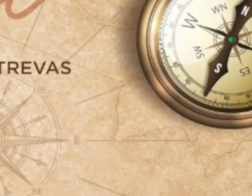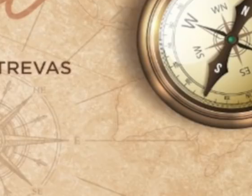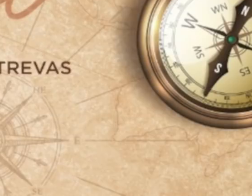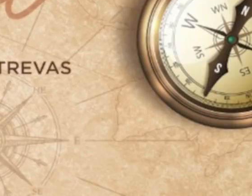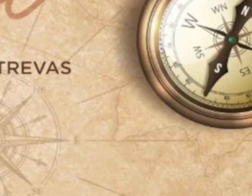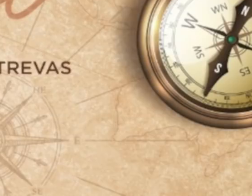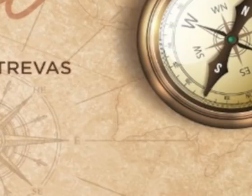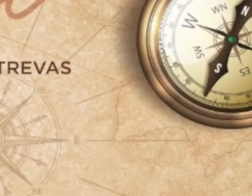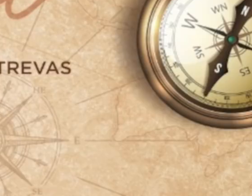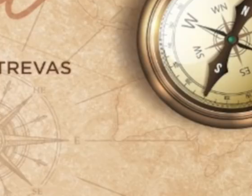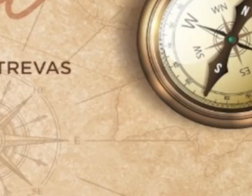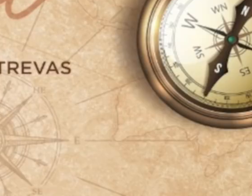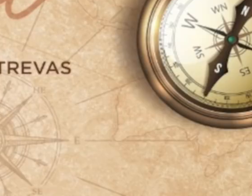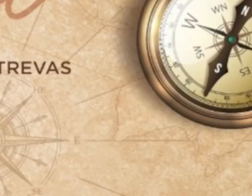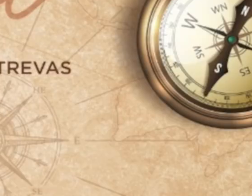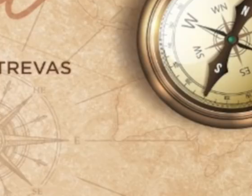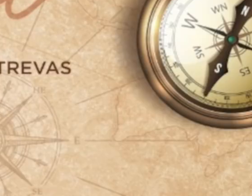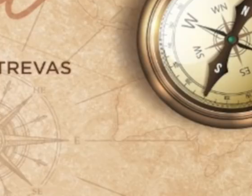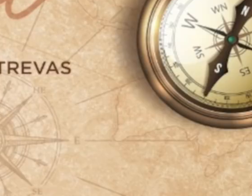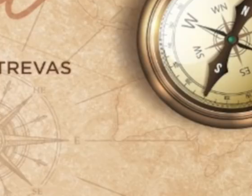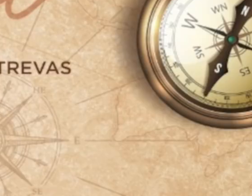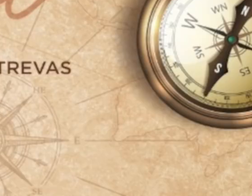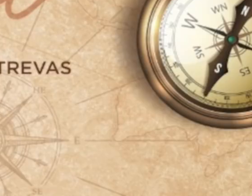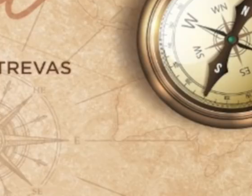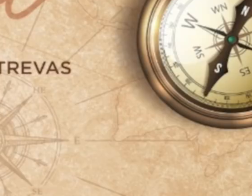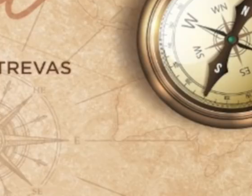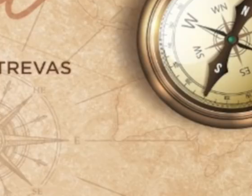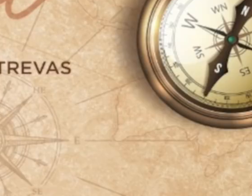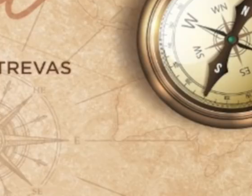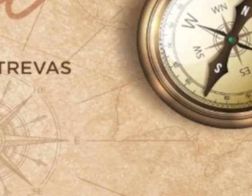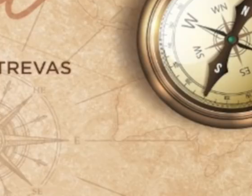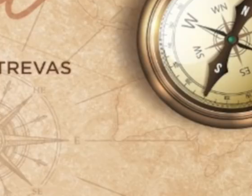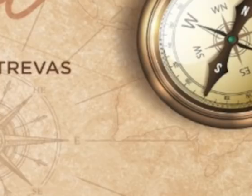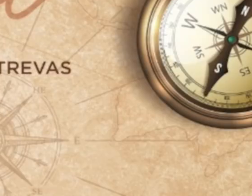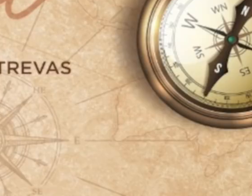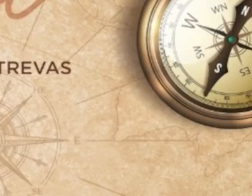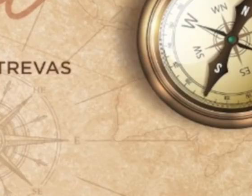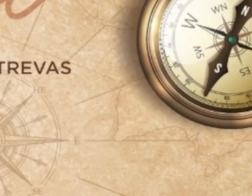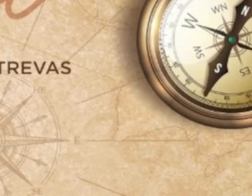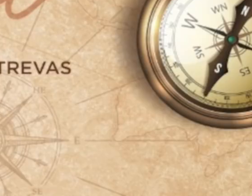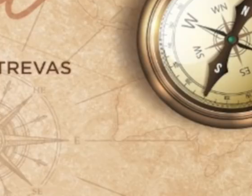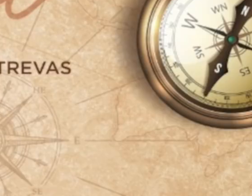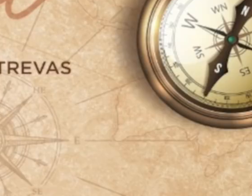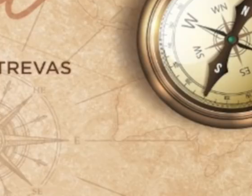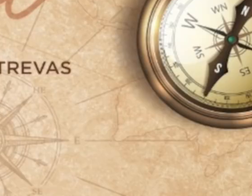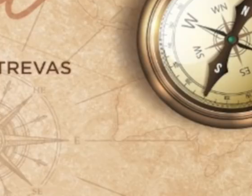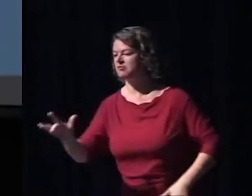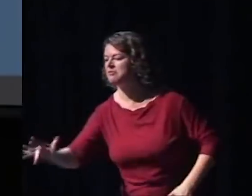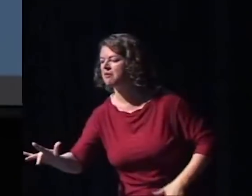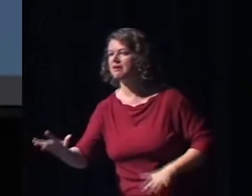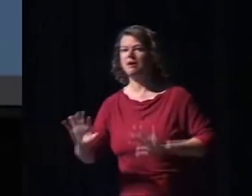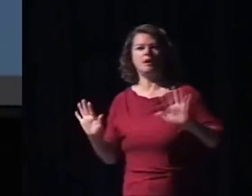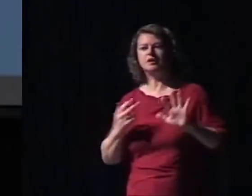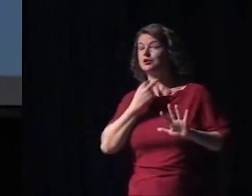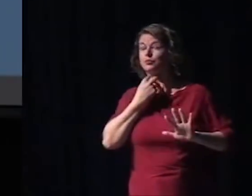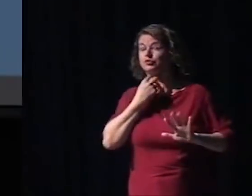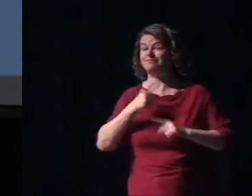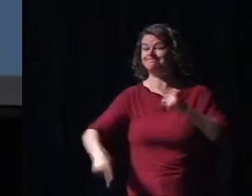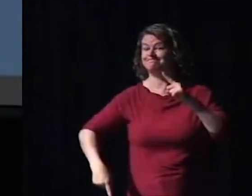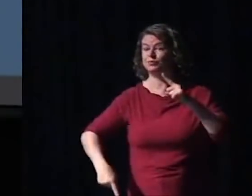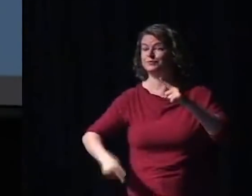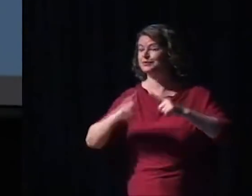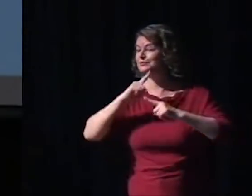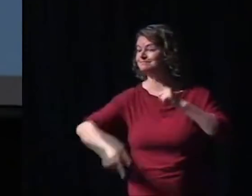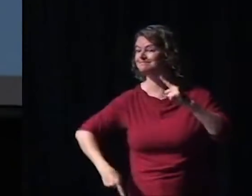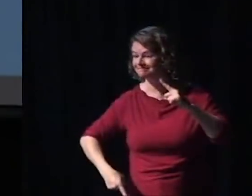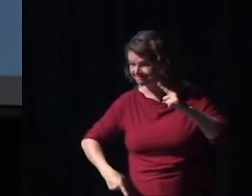vinho, ele não podia tocar em morto. Esse homem é um homem que tinha uma experiência de uma vida